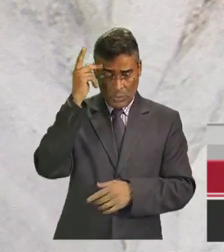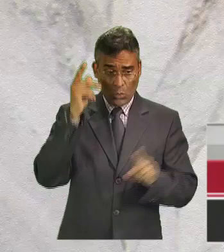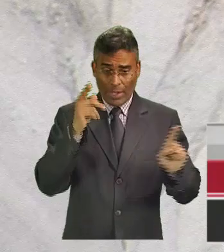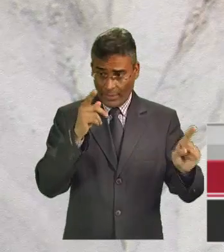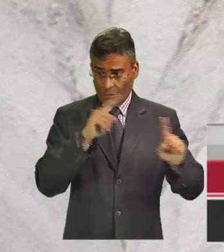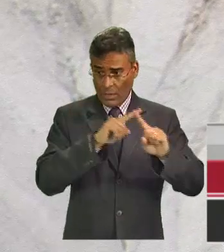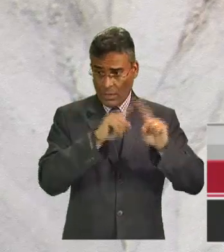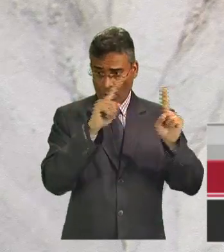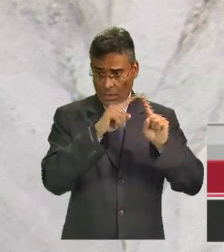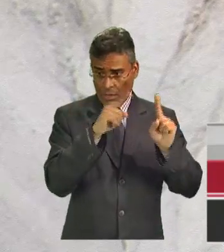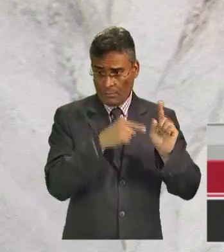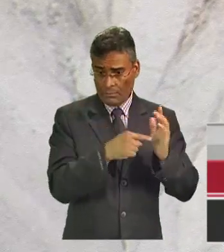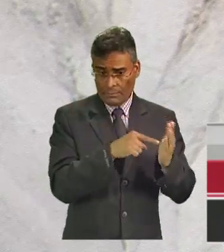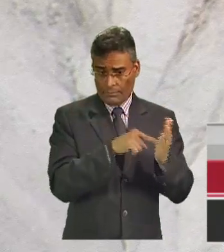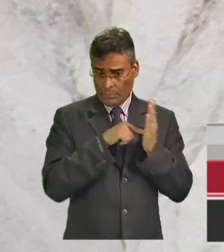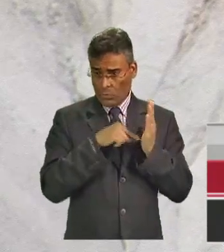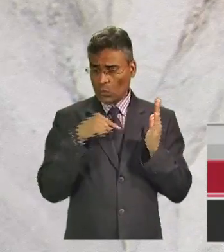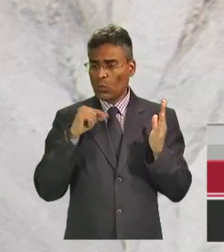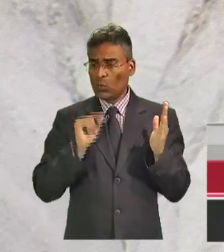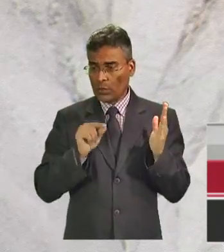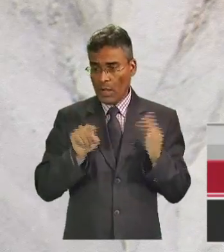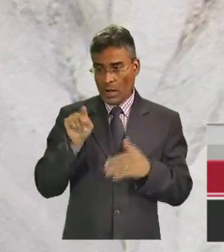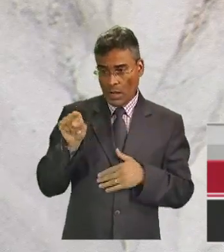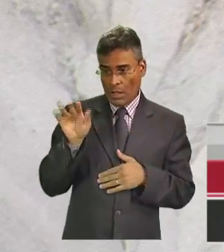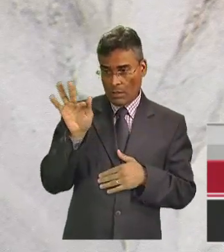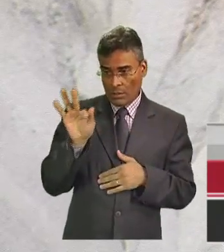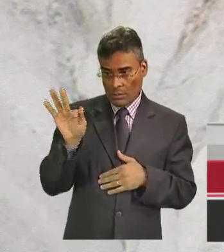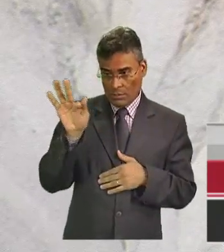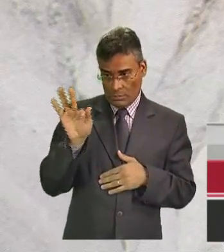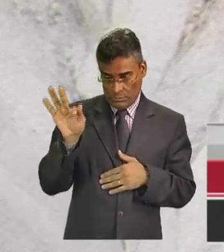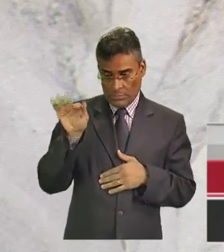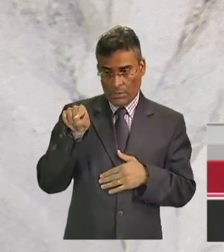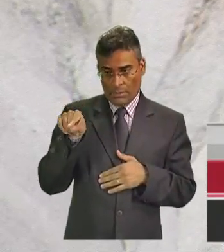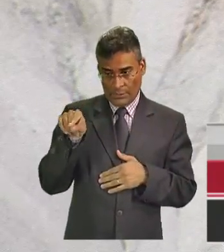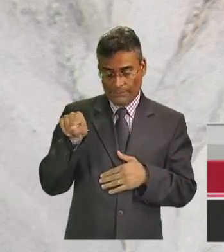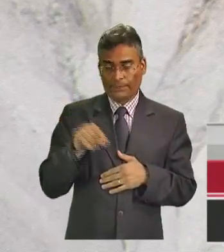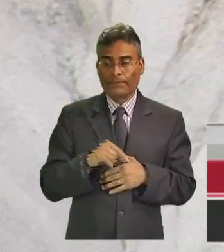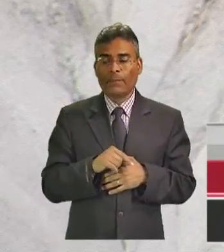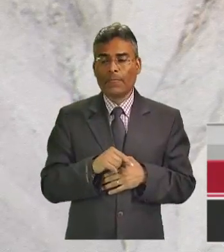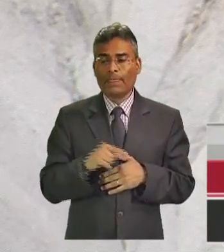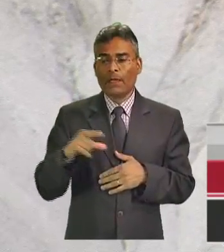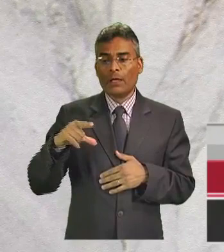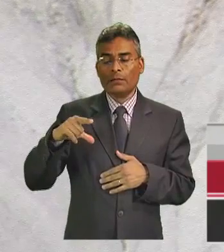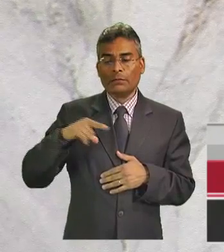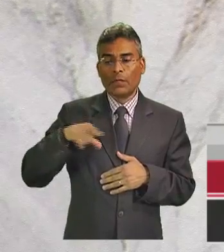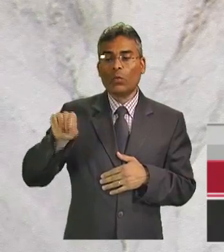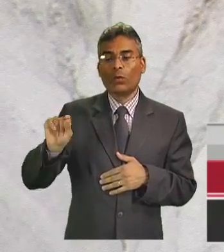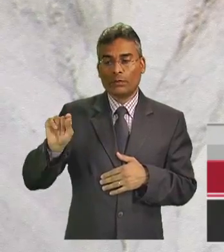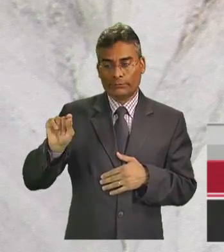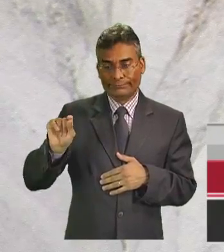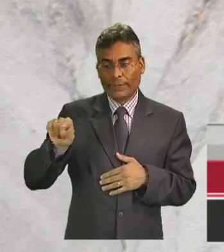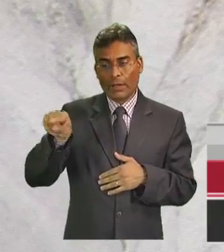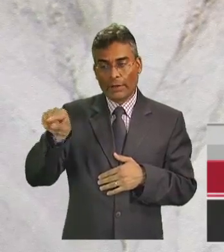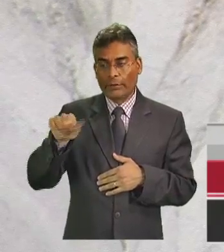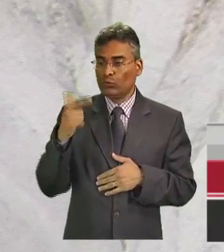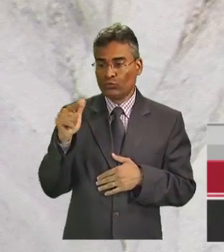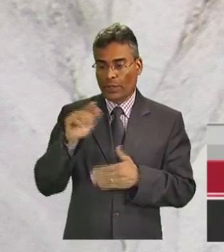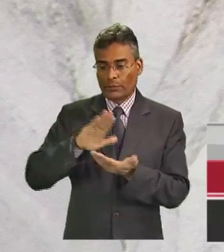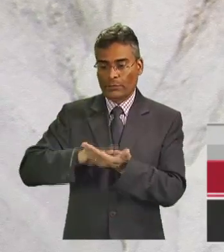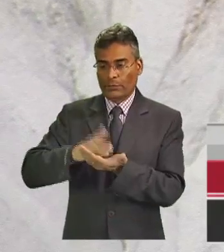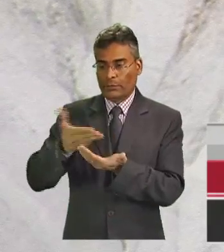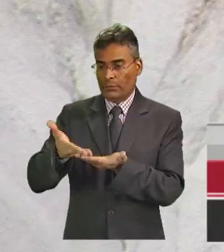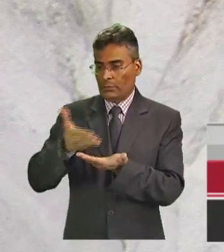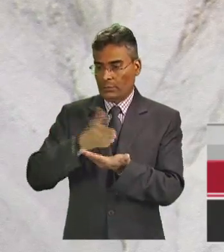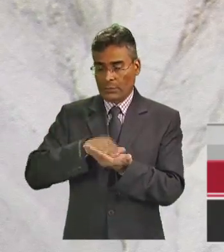denúncia, que lá nesse Instituto Federal de São Paulo existe a falta de um intérprete nas aulas